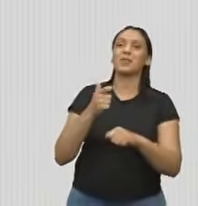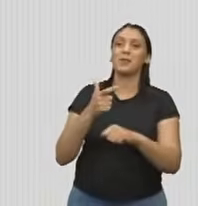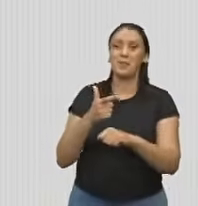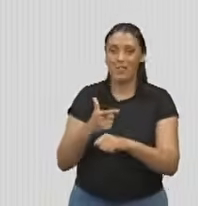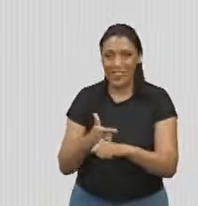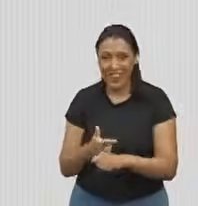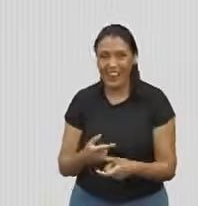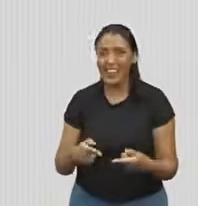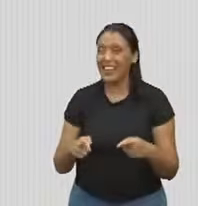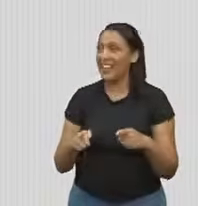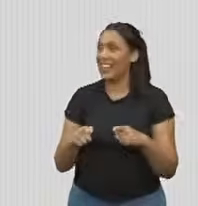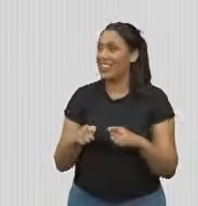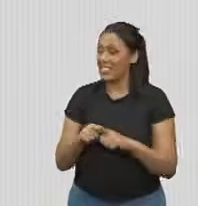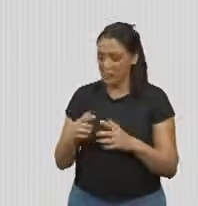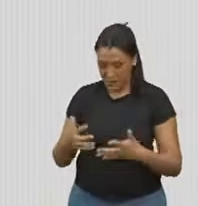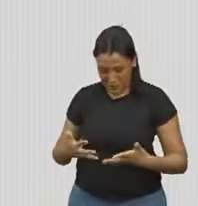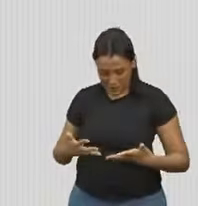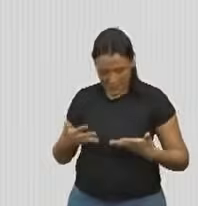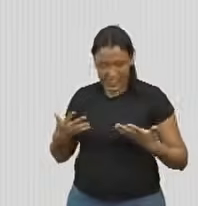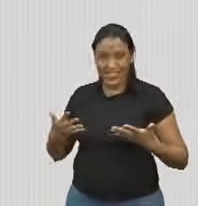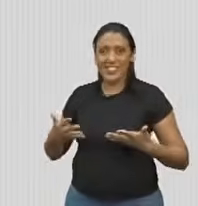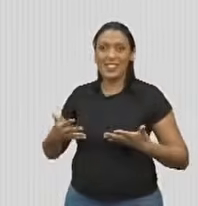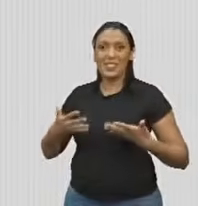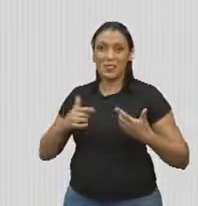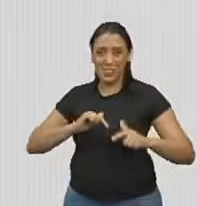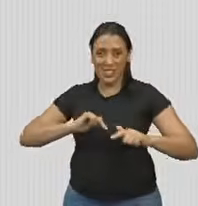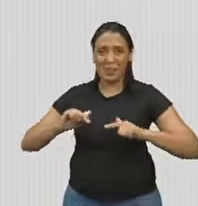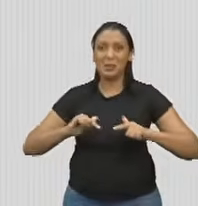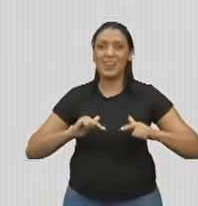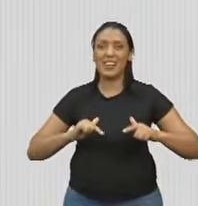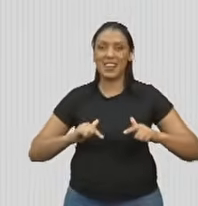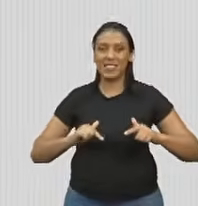vez mais com transparência e seriedade no mercado imobiliário.